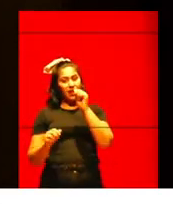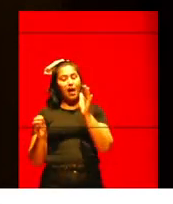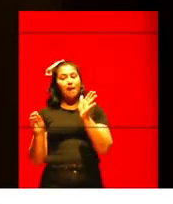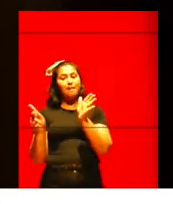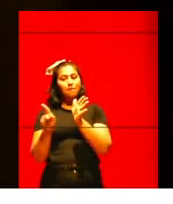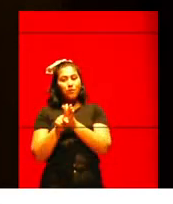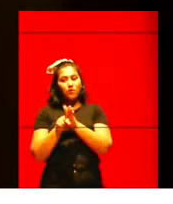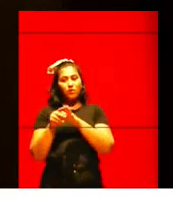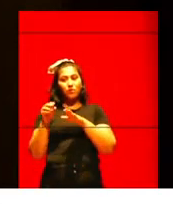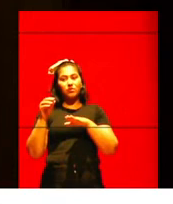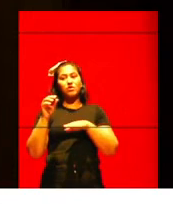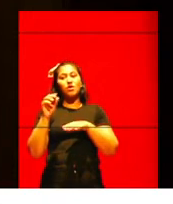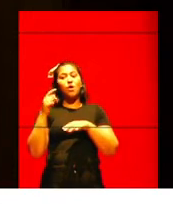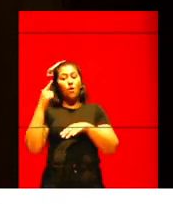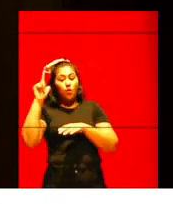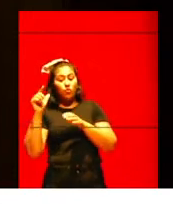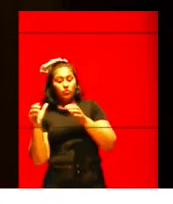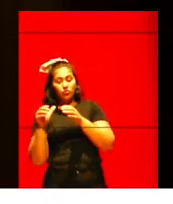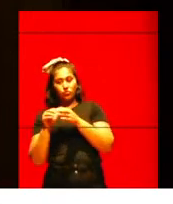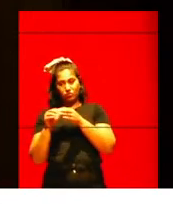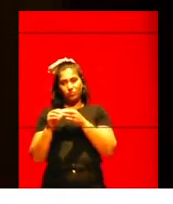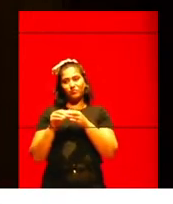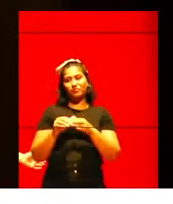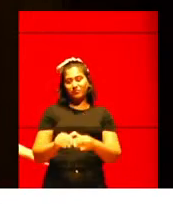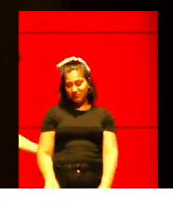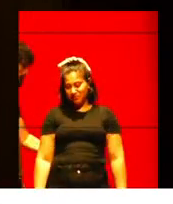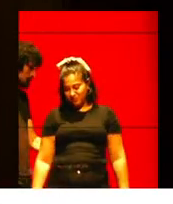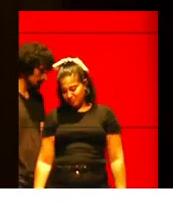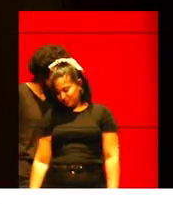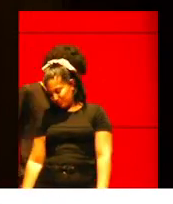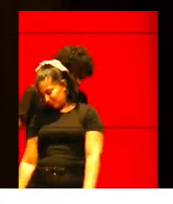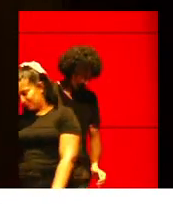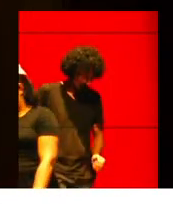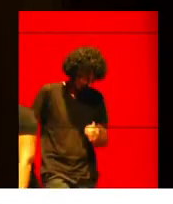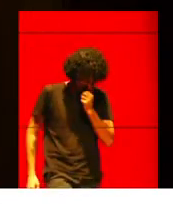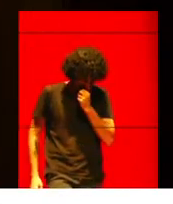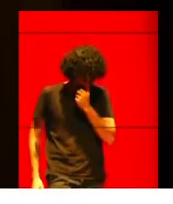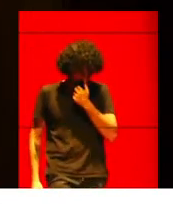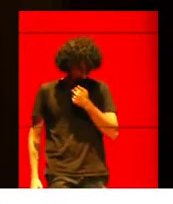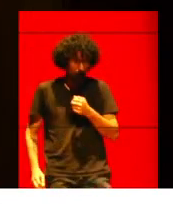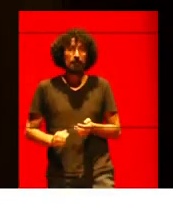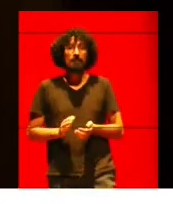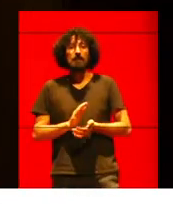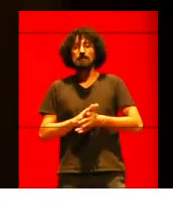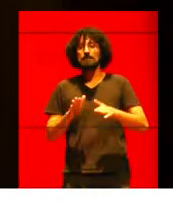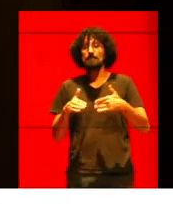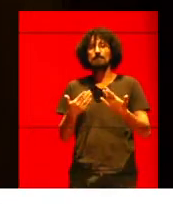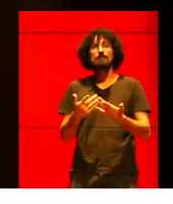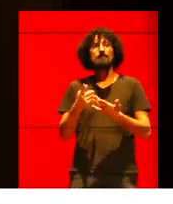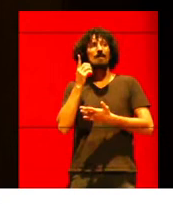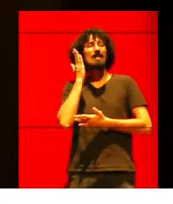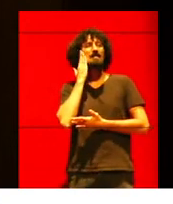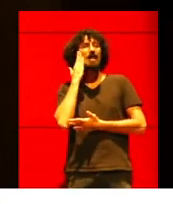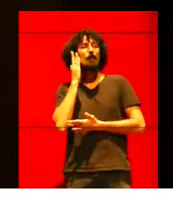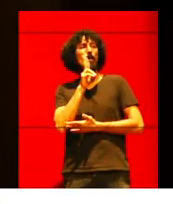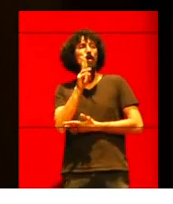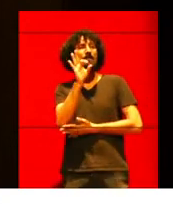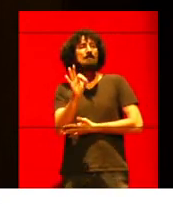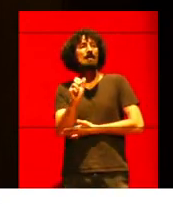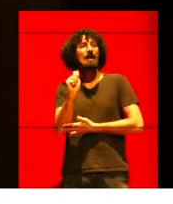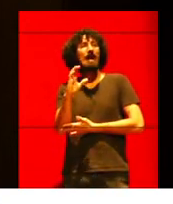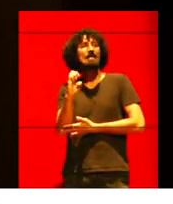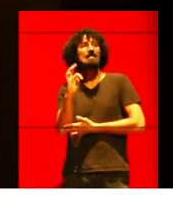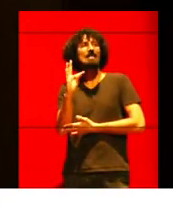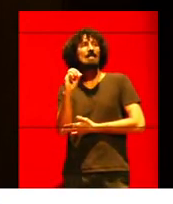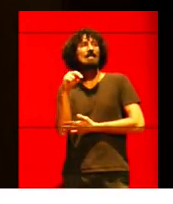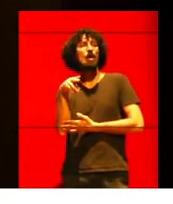das cetonas, que na verdade, qual é o nome oficial pela IUPAC, pessoal, da acetona? A